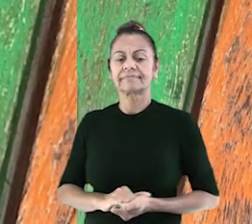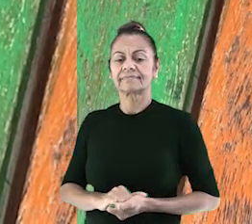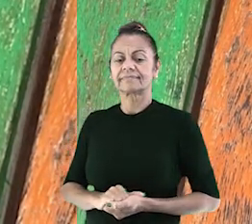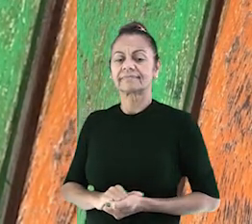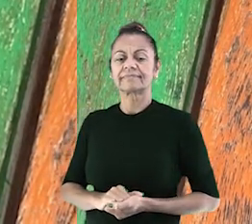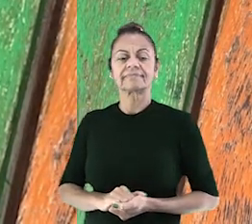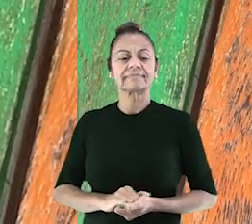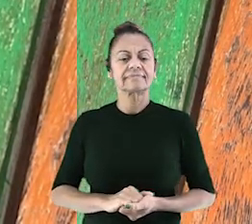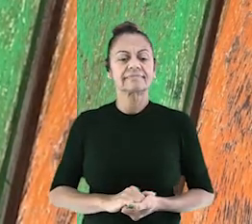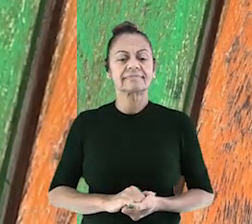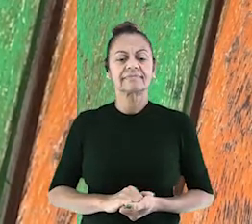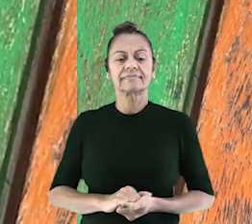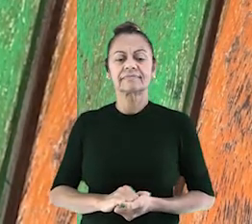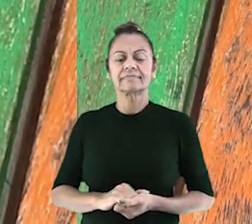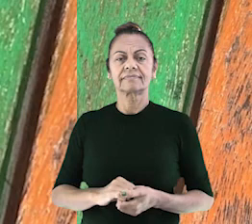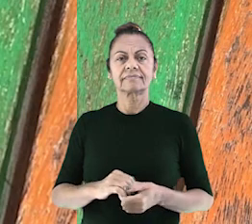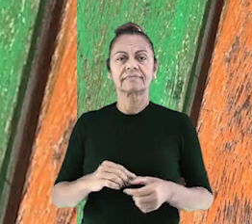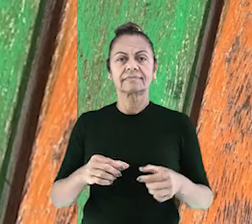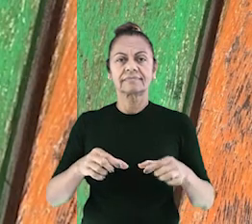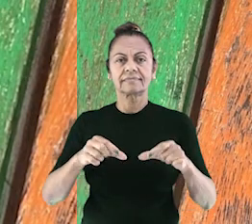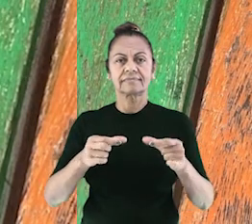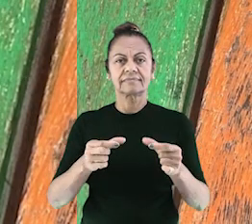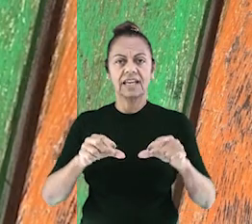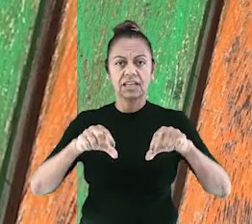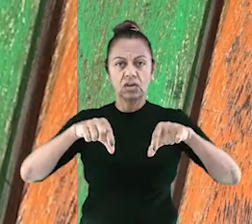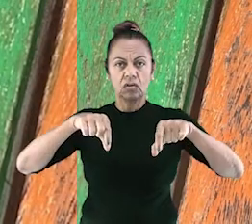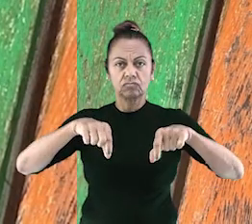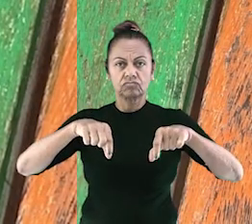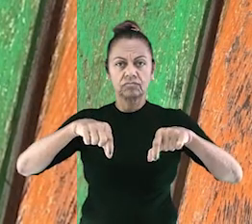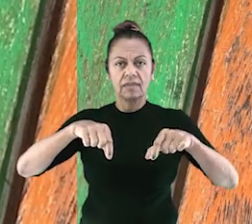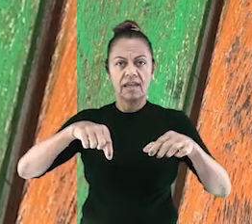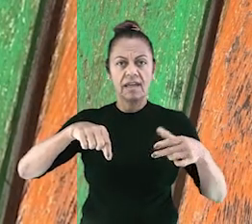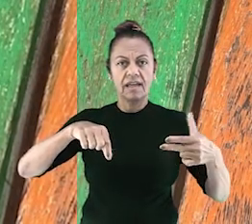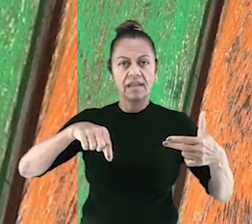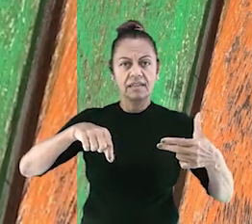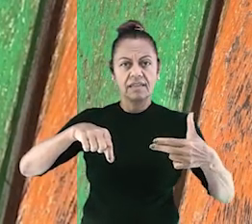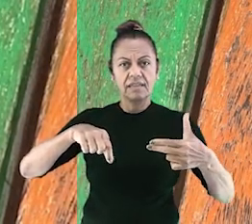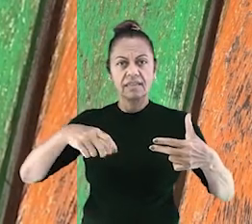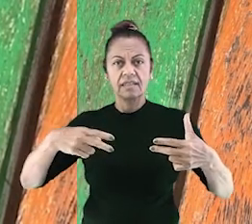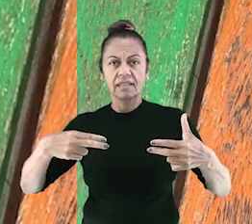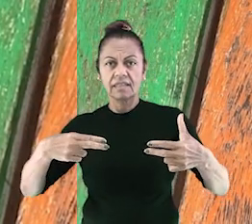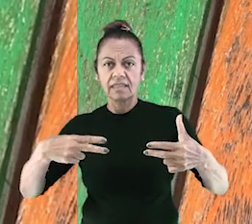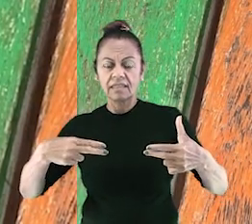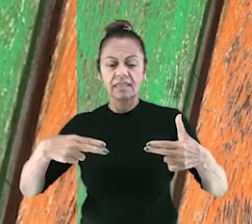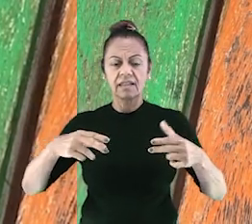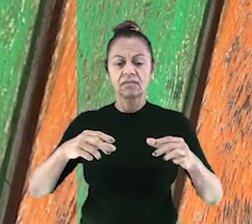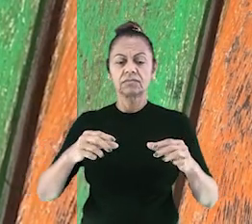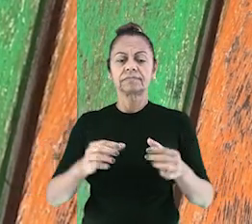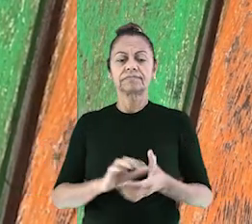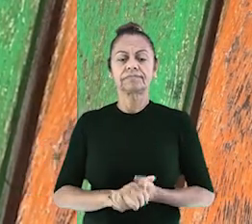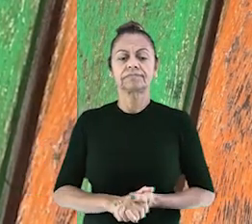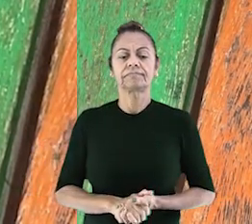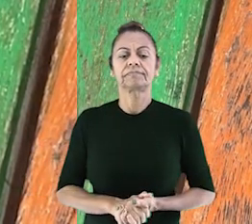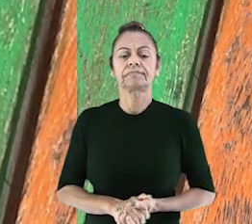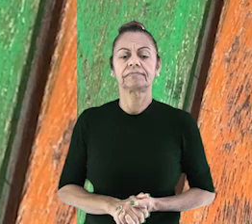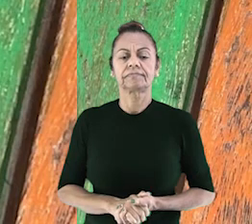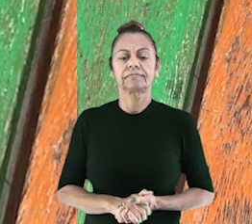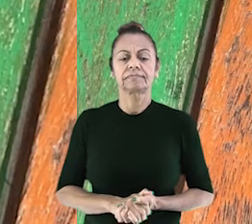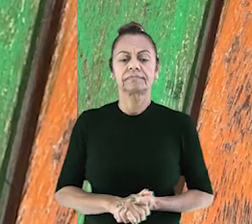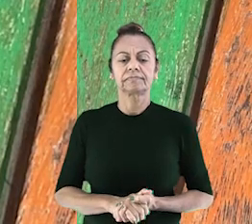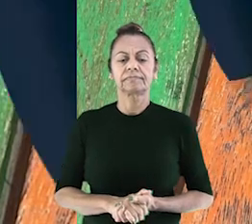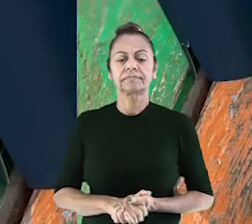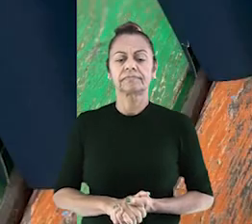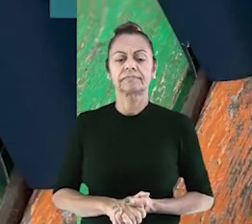que legal que ficou. Vamos fazer de um lado e do outro, olha lá, ó. É desta forma, crianças,